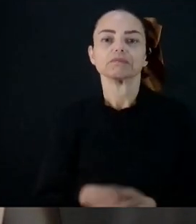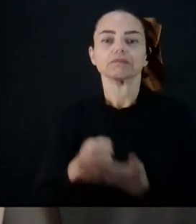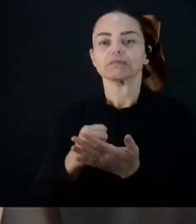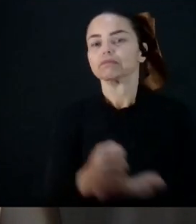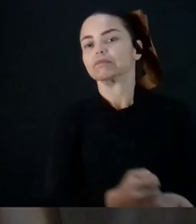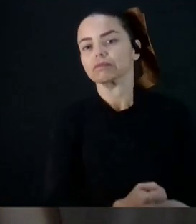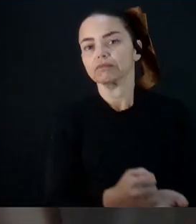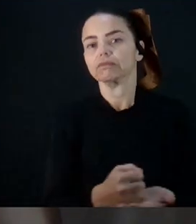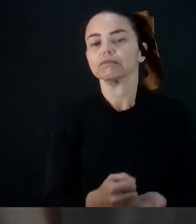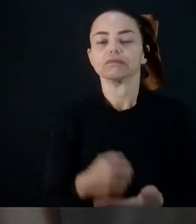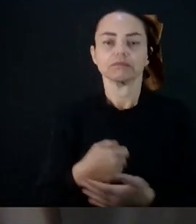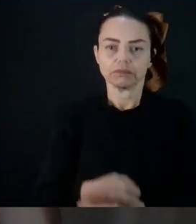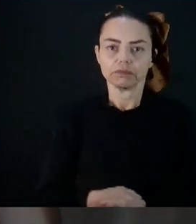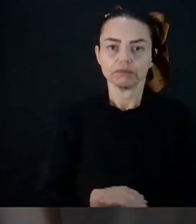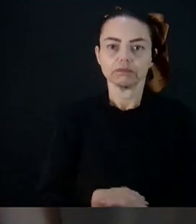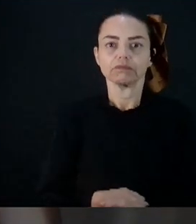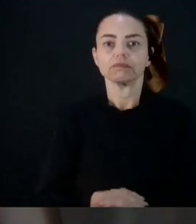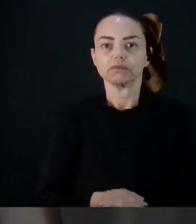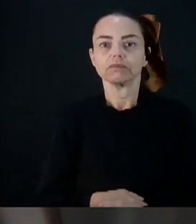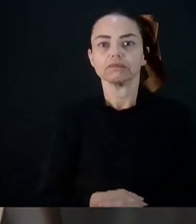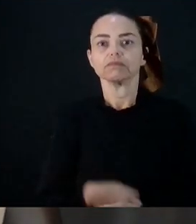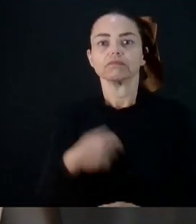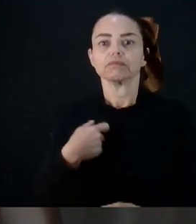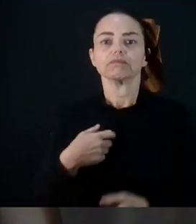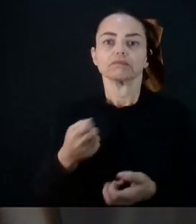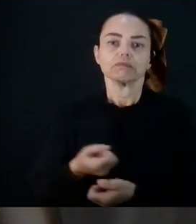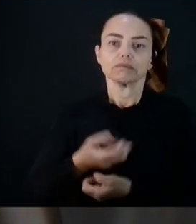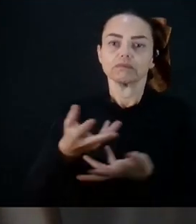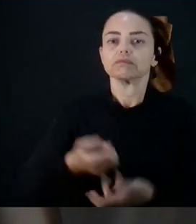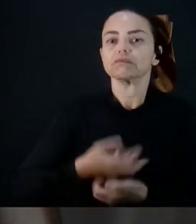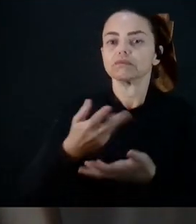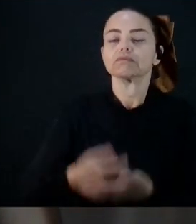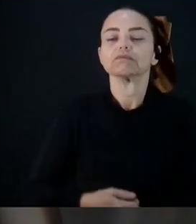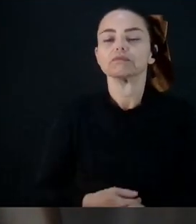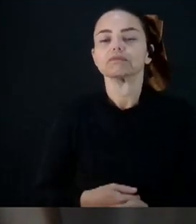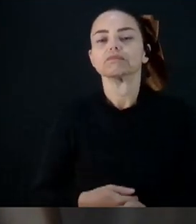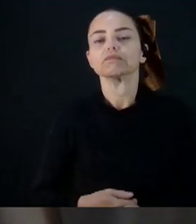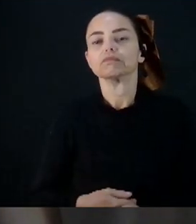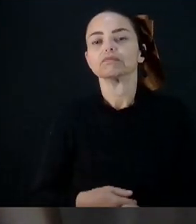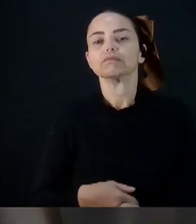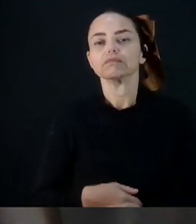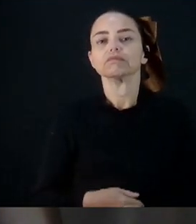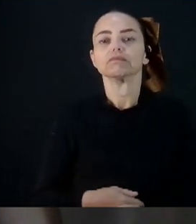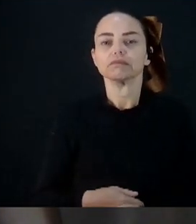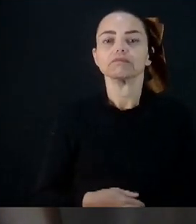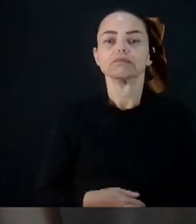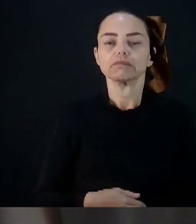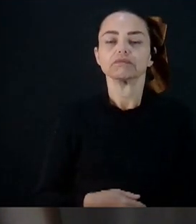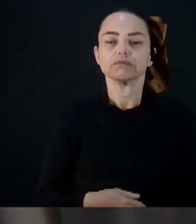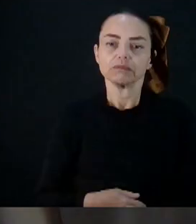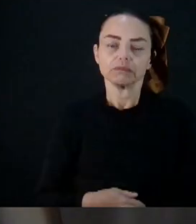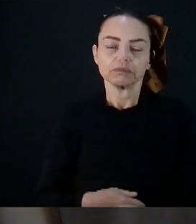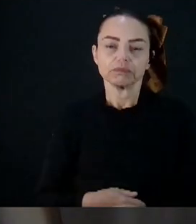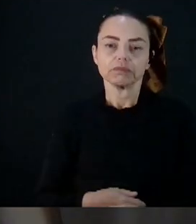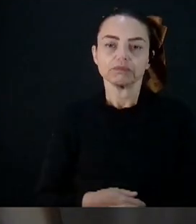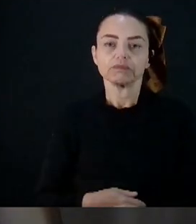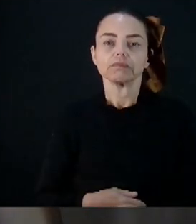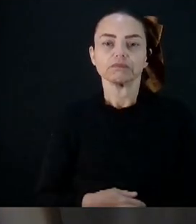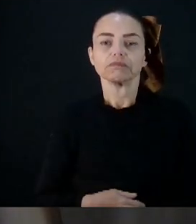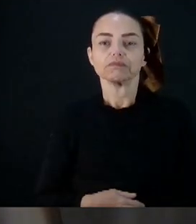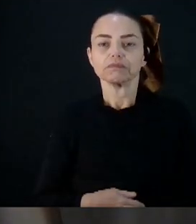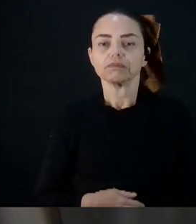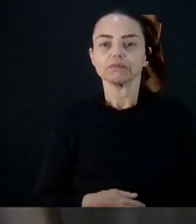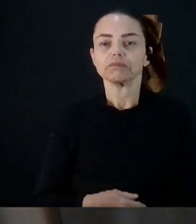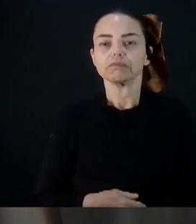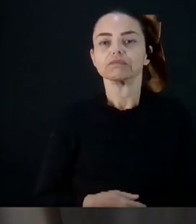para poder passar aí um pouquinho do nosso conhecimento, né? Então, assim... acho que é